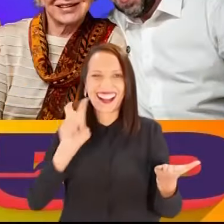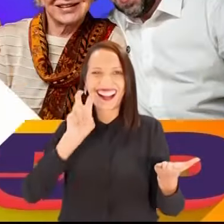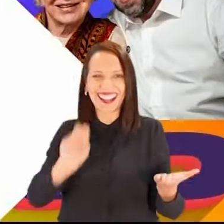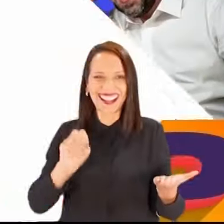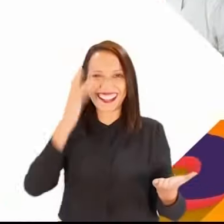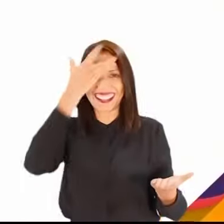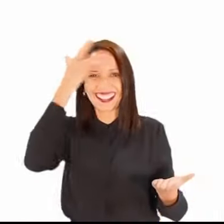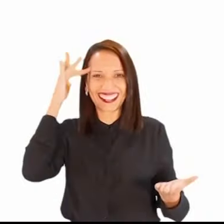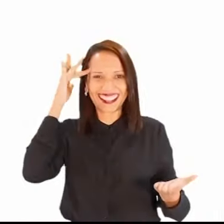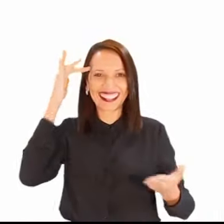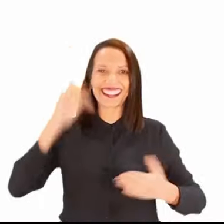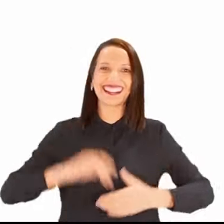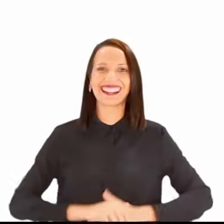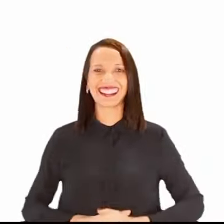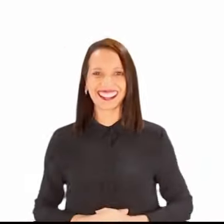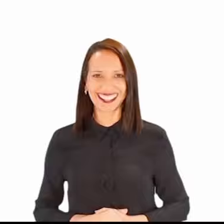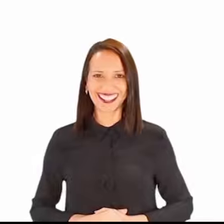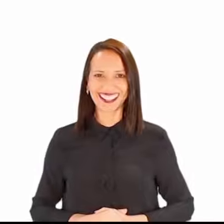Faz os 50 aí,